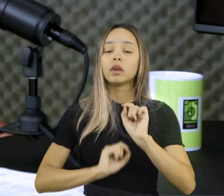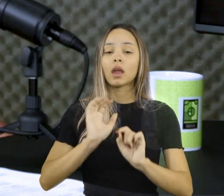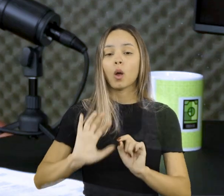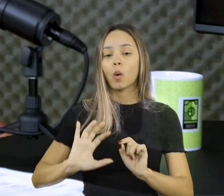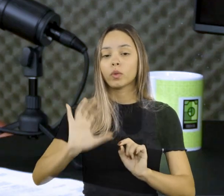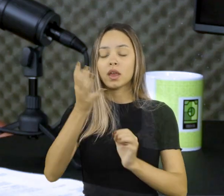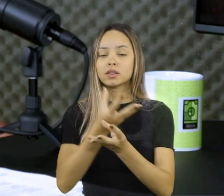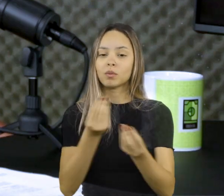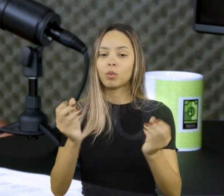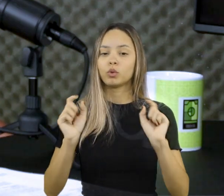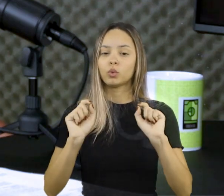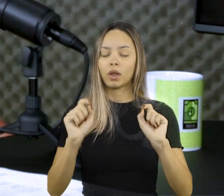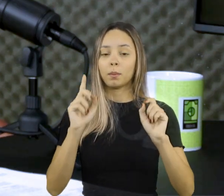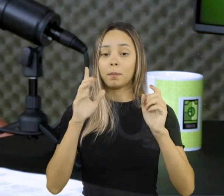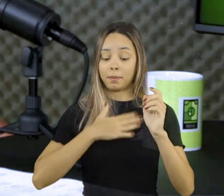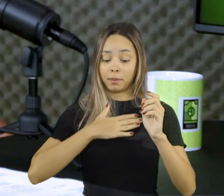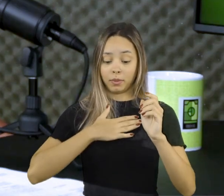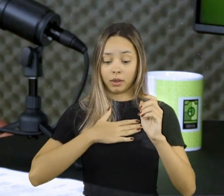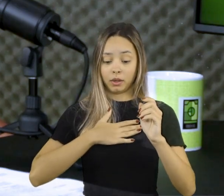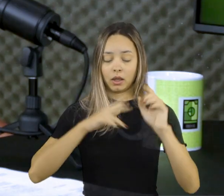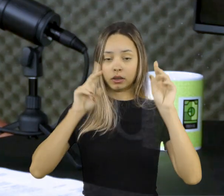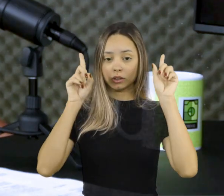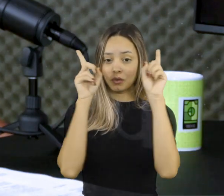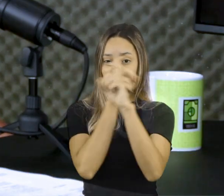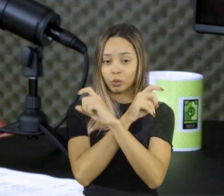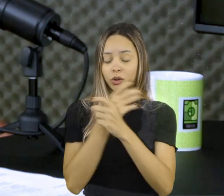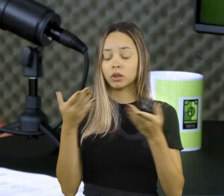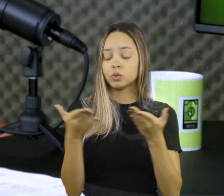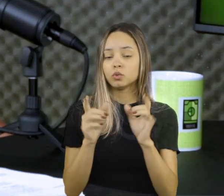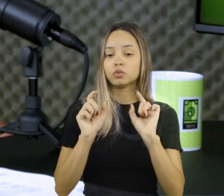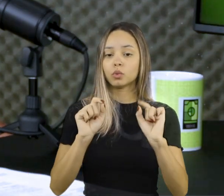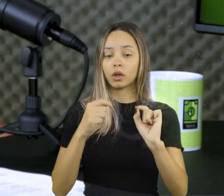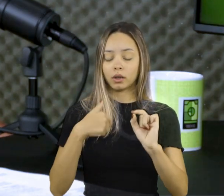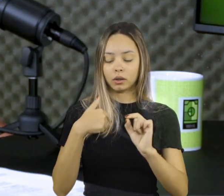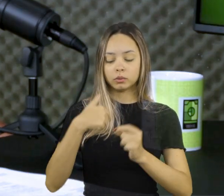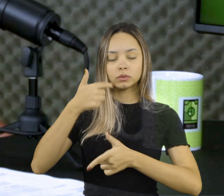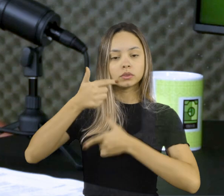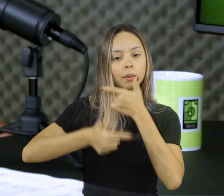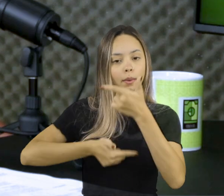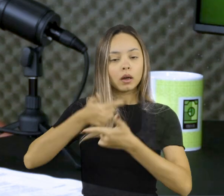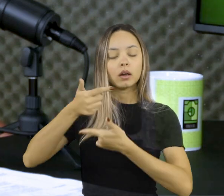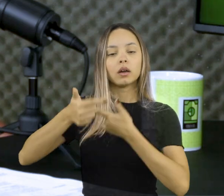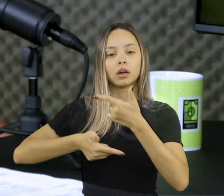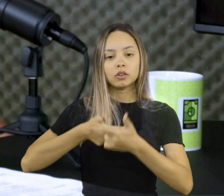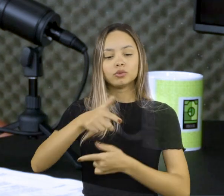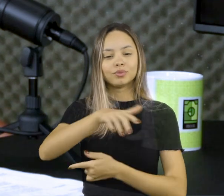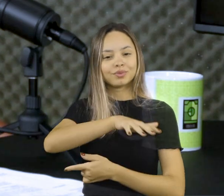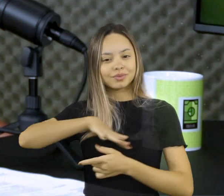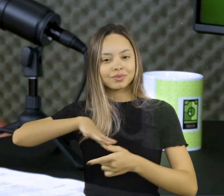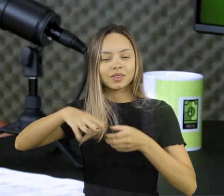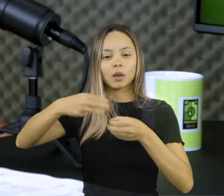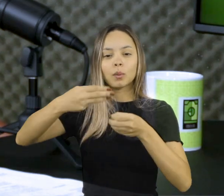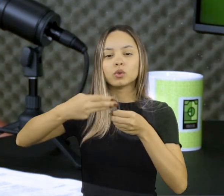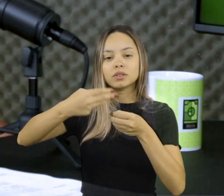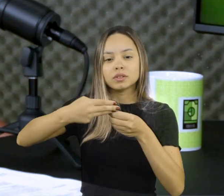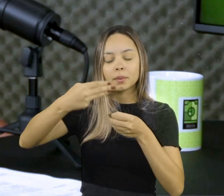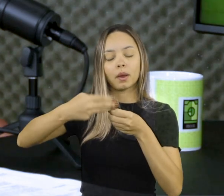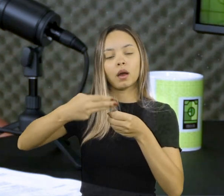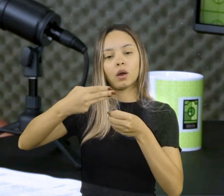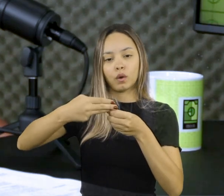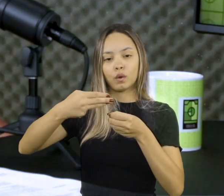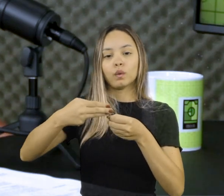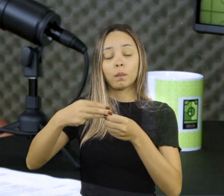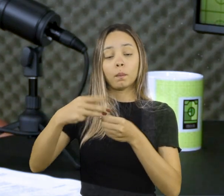que é a minha dificuldade hoje, Hugo? Eu trabalho, como eu te falei, nas redes municipais do município